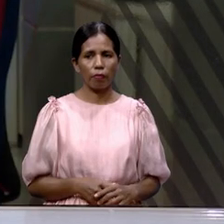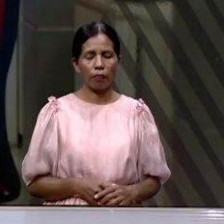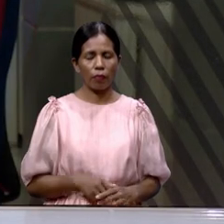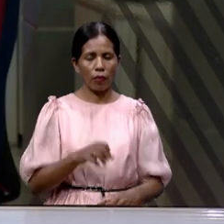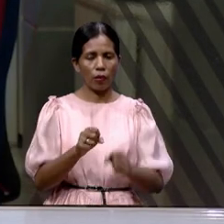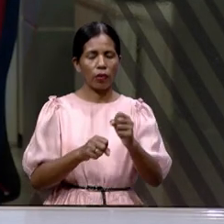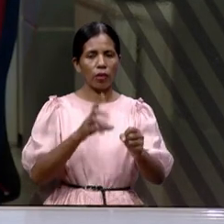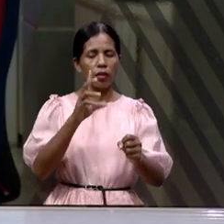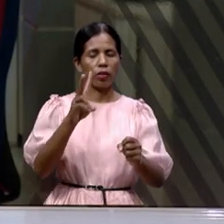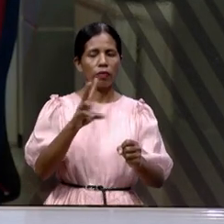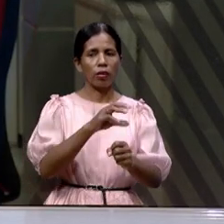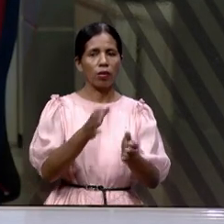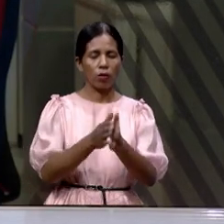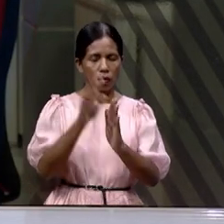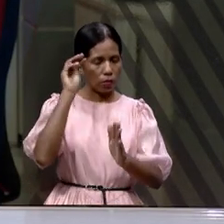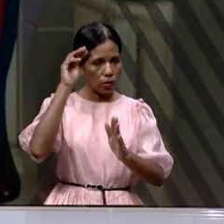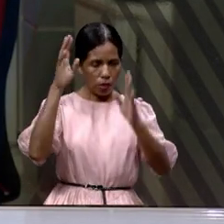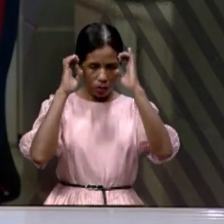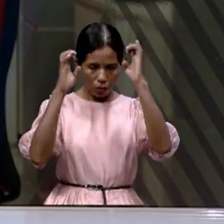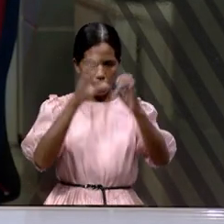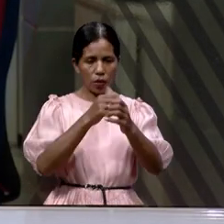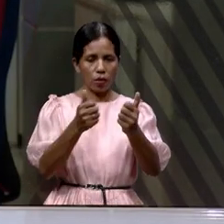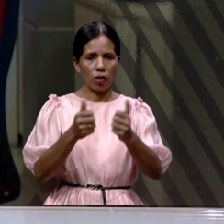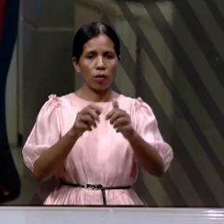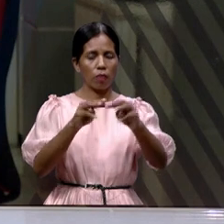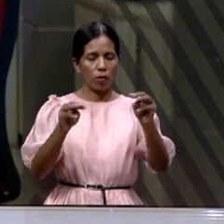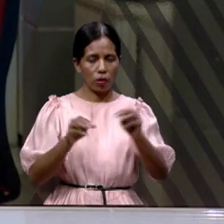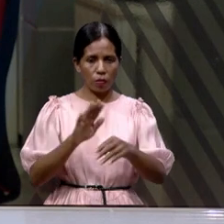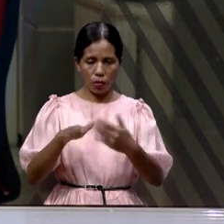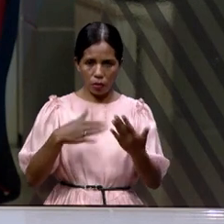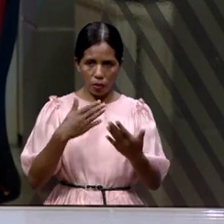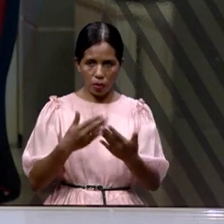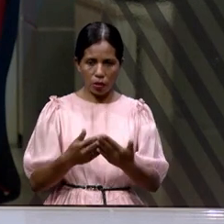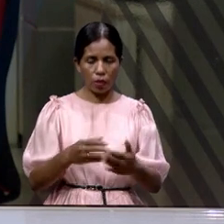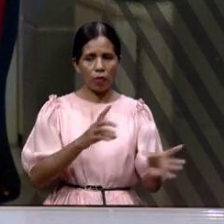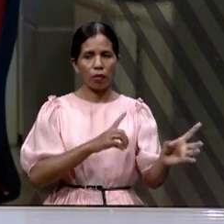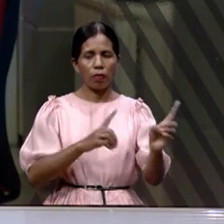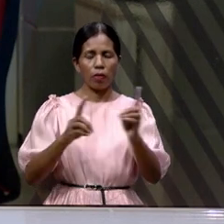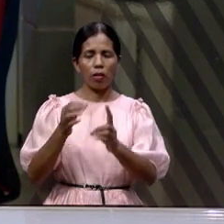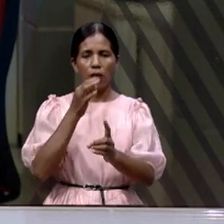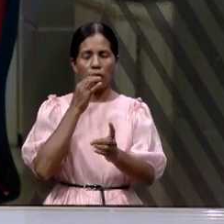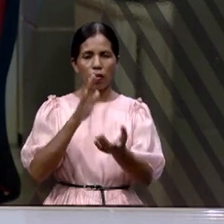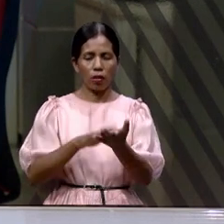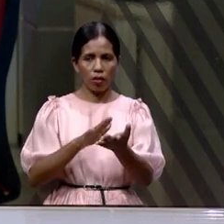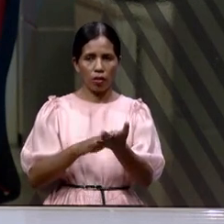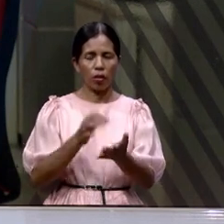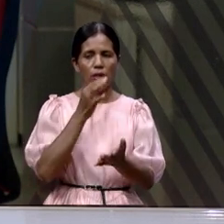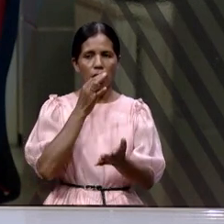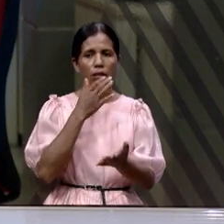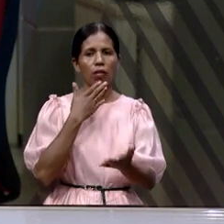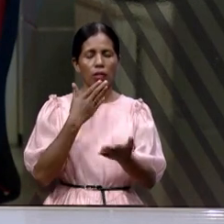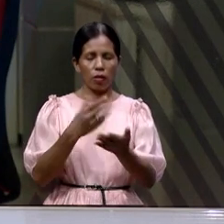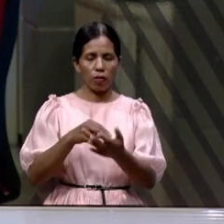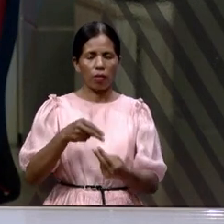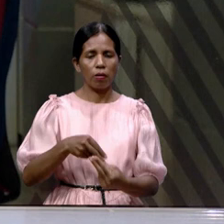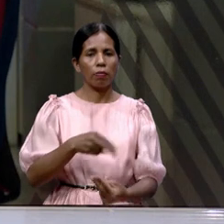Sociedade Civil russo, Ministério da Educação, ou Autoridade Município Sira, ato implementa merenda escolar ou aihang nebe